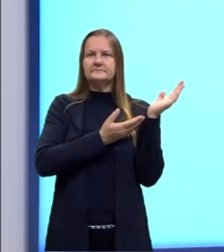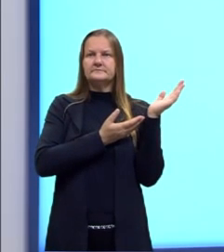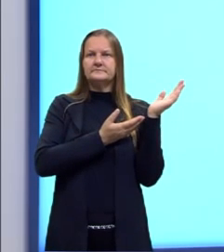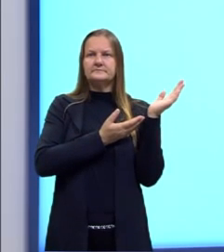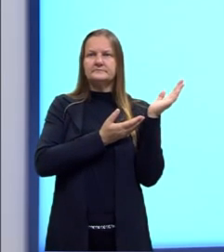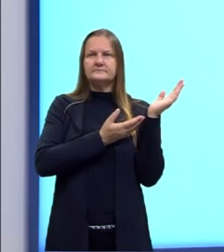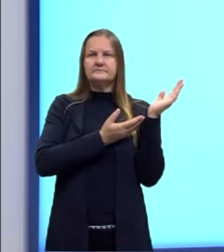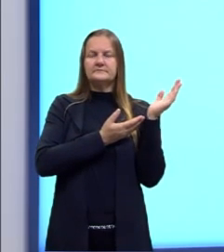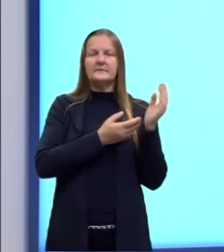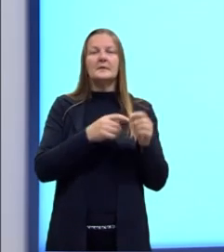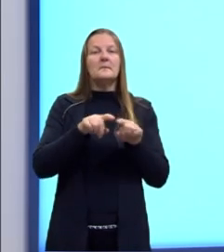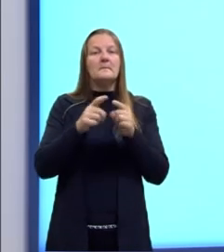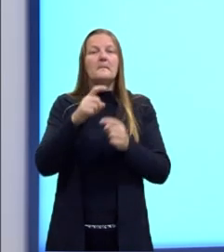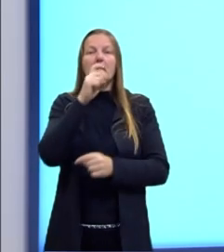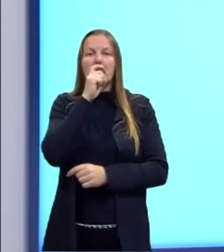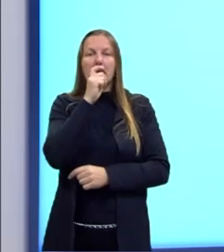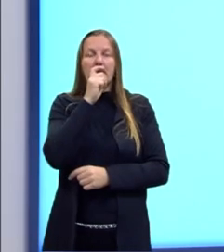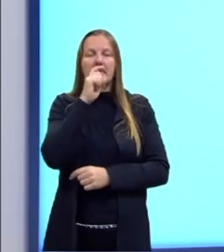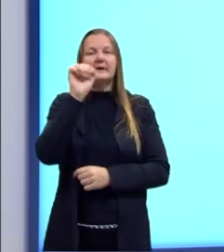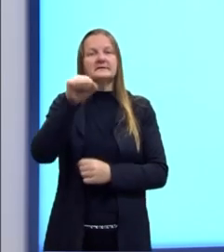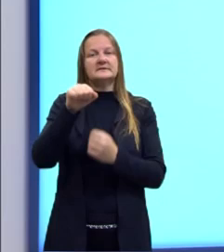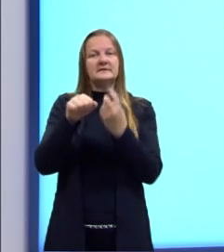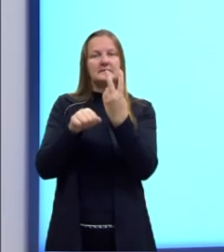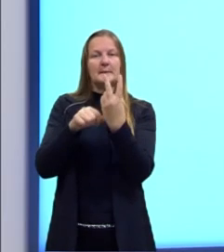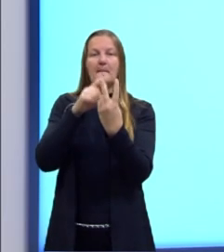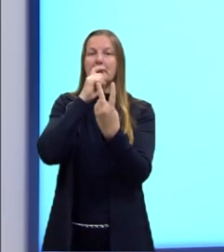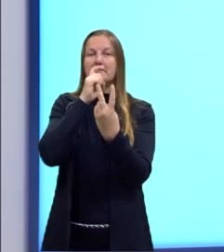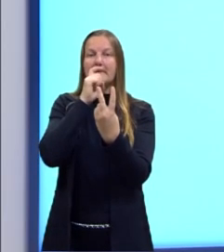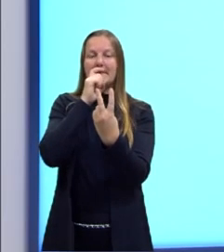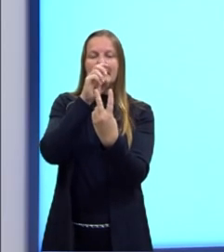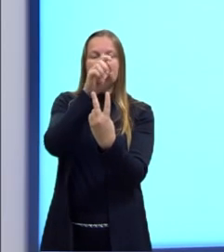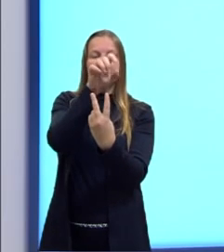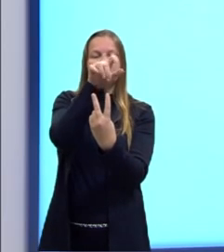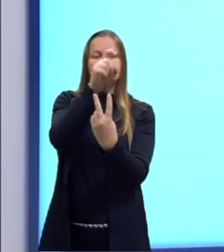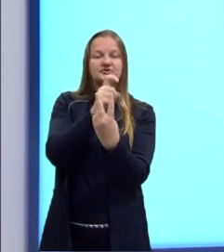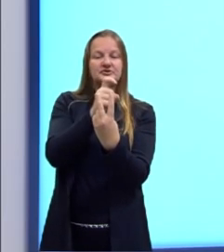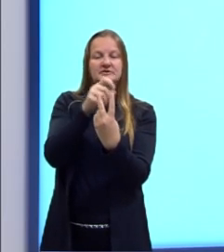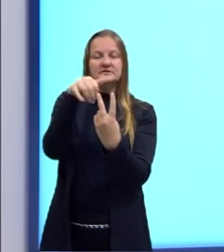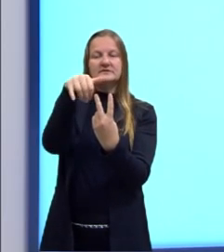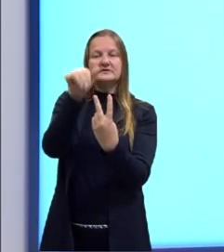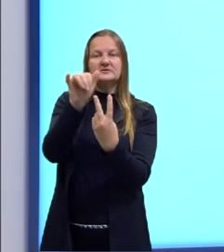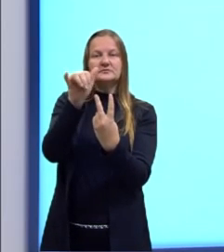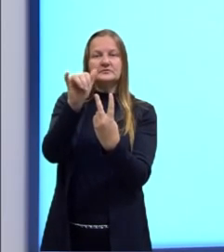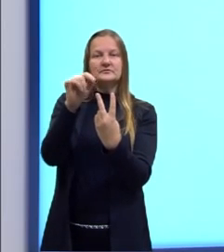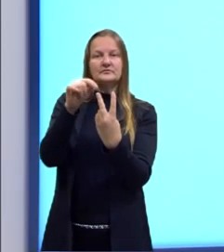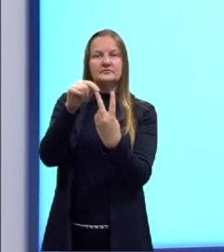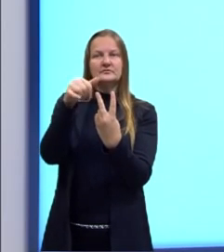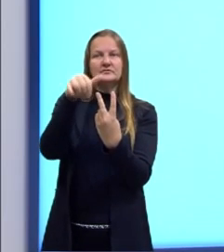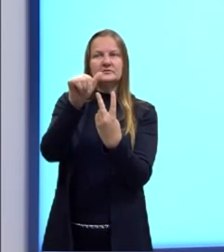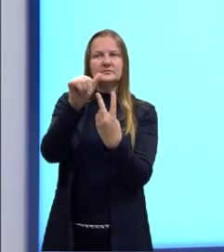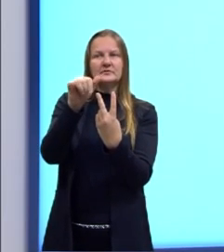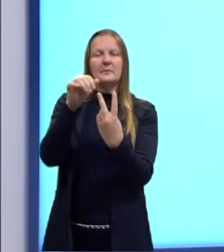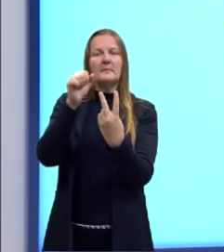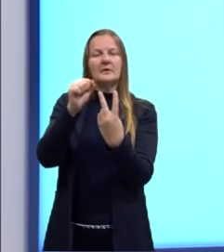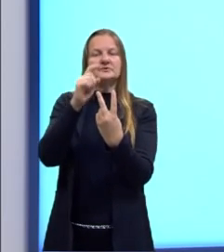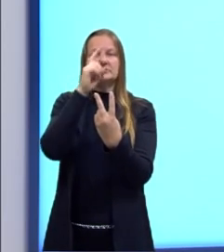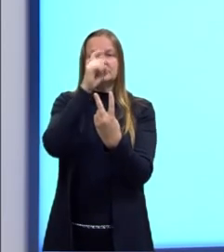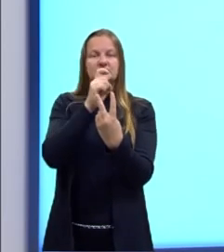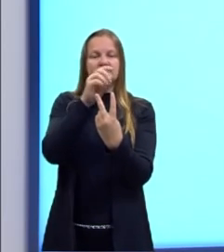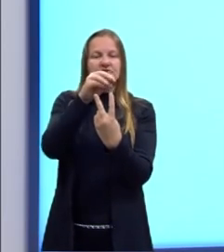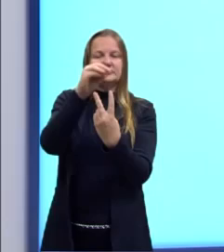só o pai ó o pai já tem esse Y então o pai ele tem duas opções também